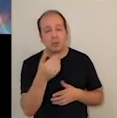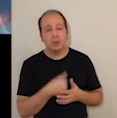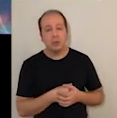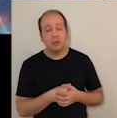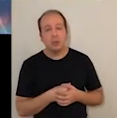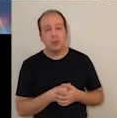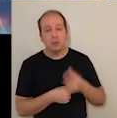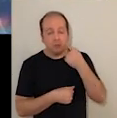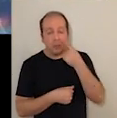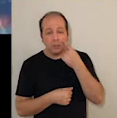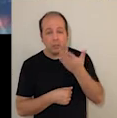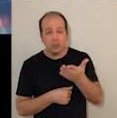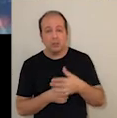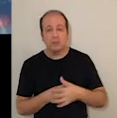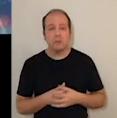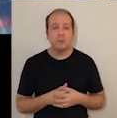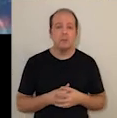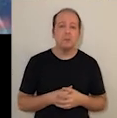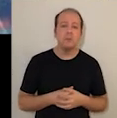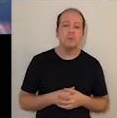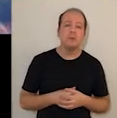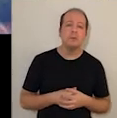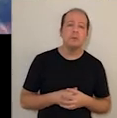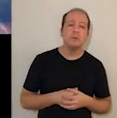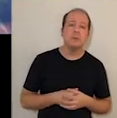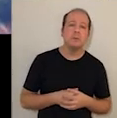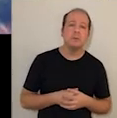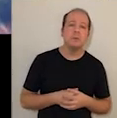Veja, senhor Corbaccio, veja com seus próprios olhos.